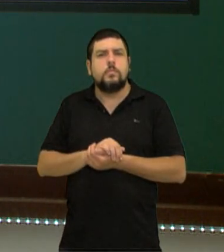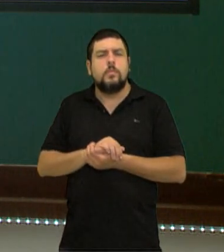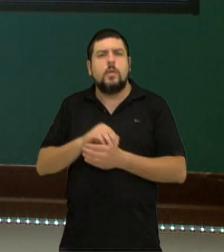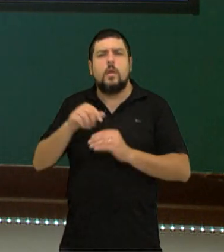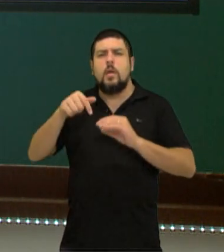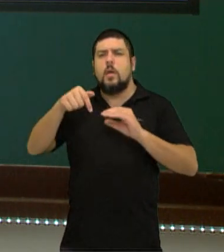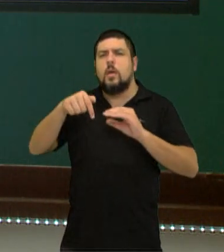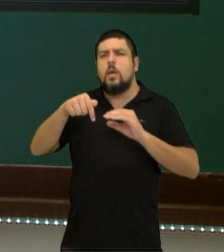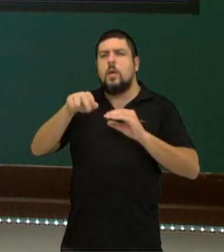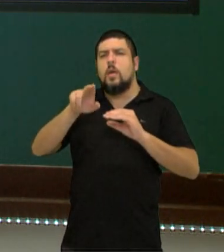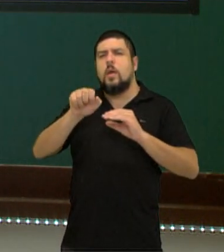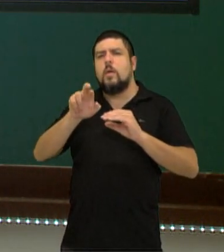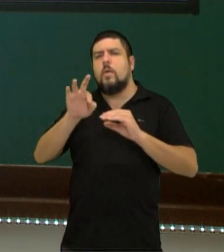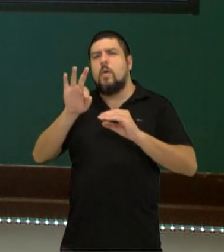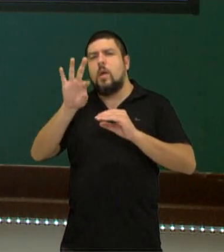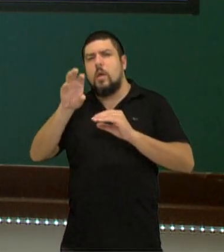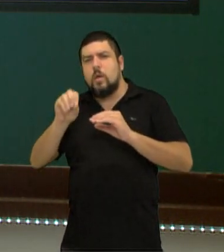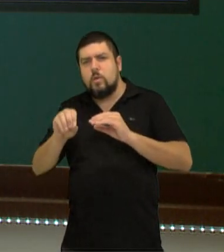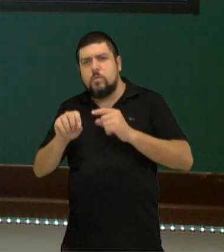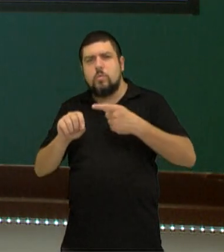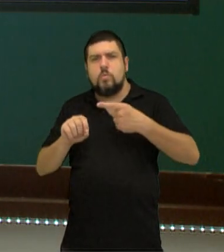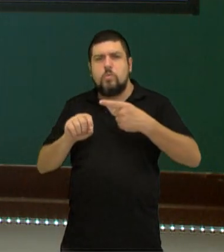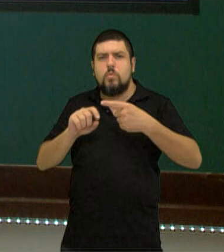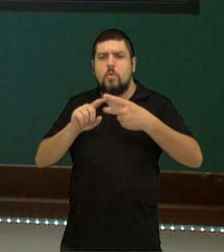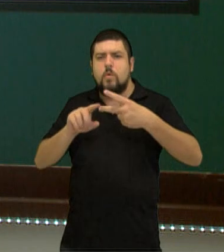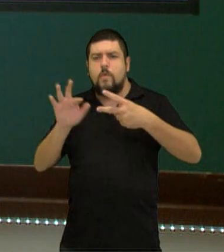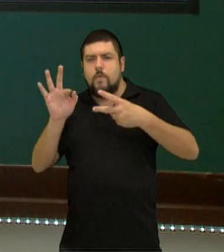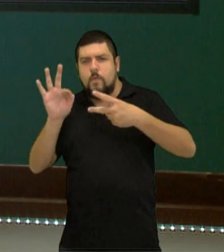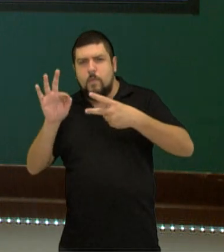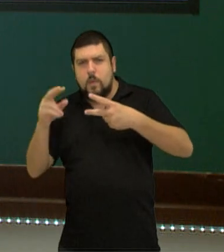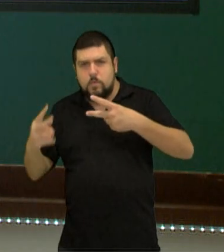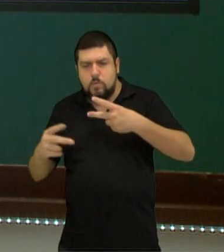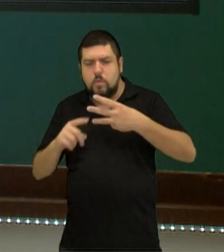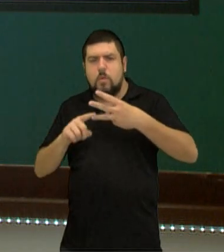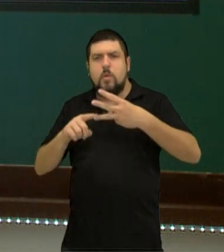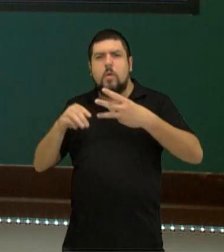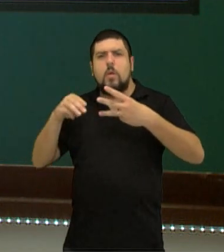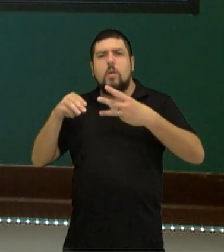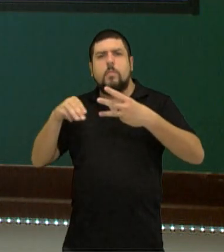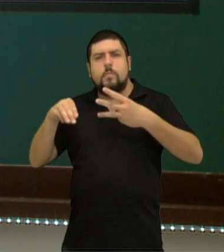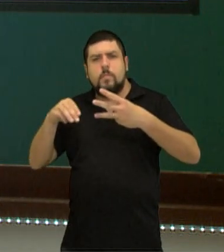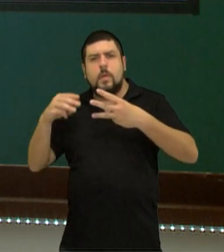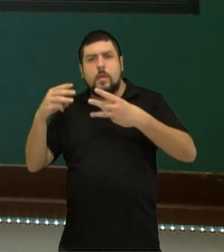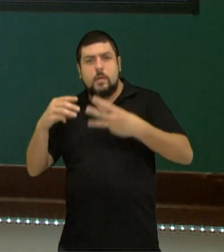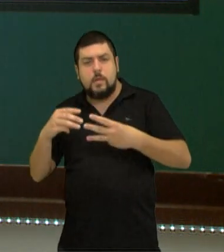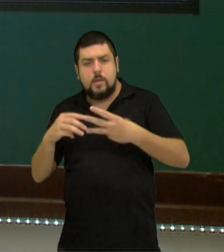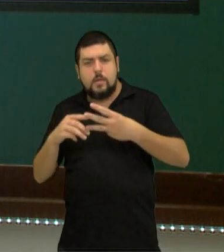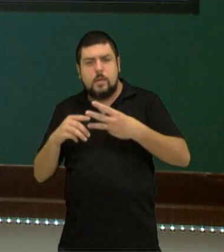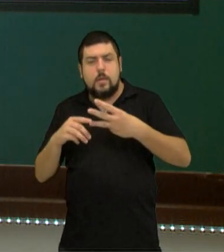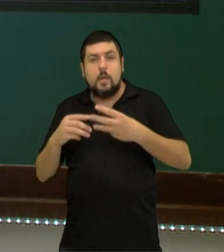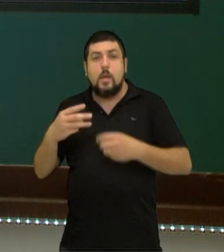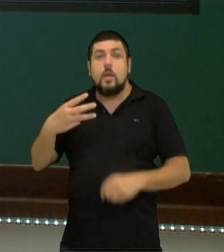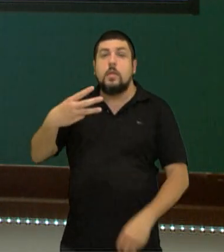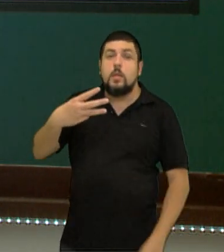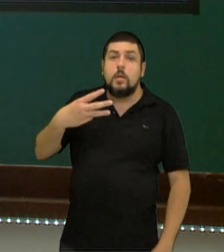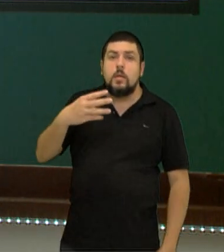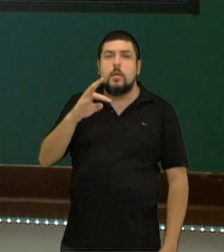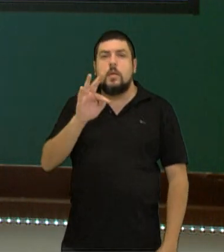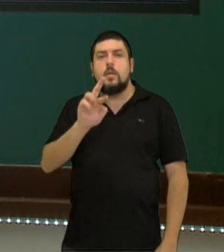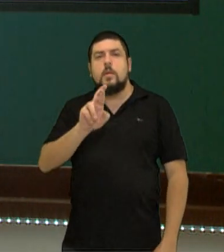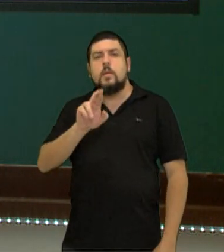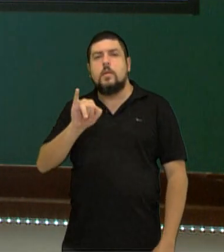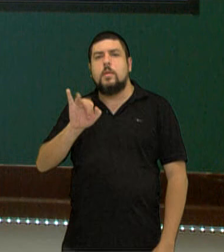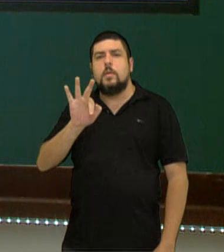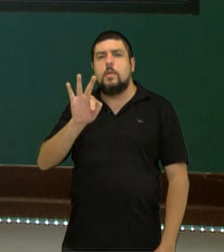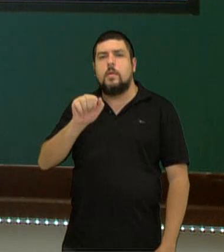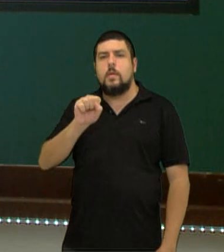quartzo 1, feldspato 2, mica 3, eu tenho 3 constituintes, é